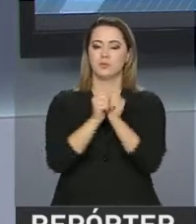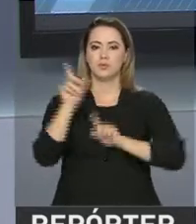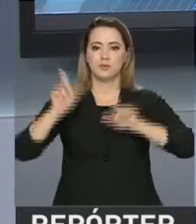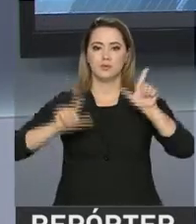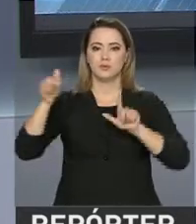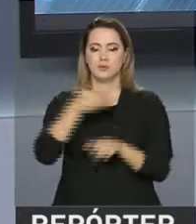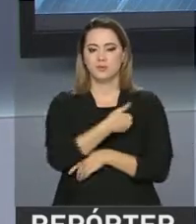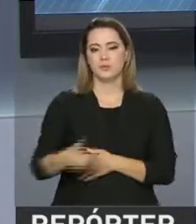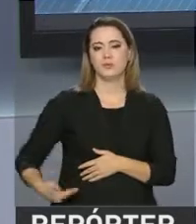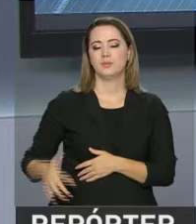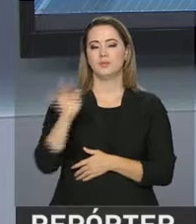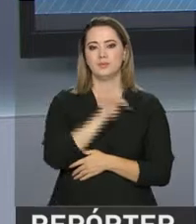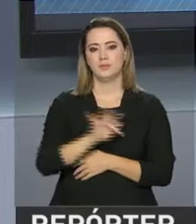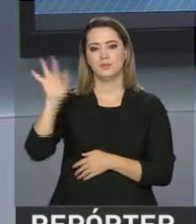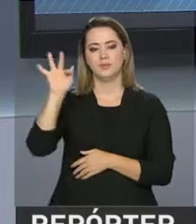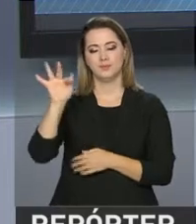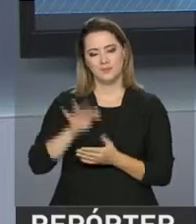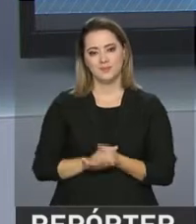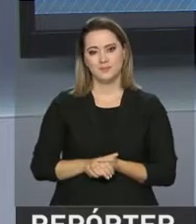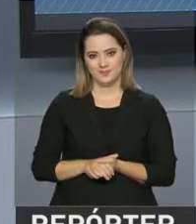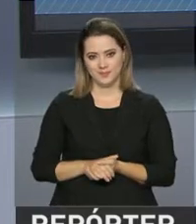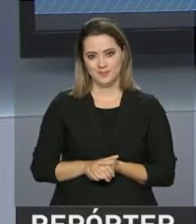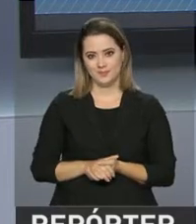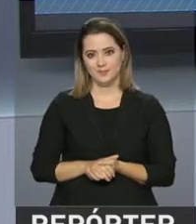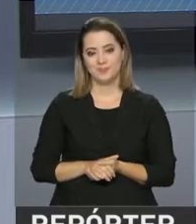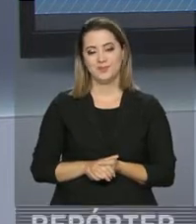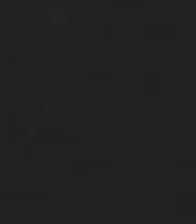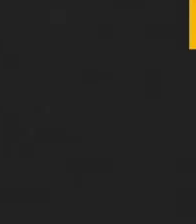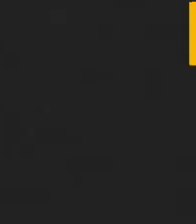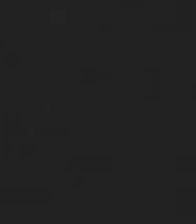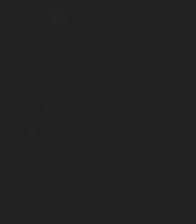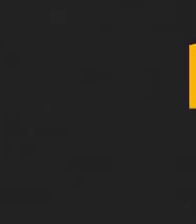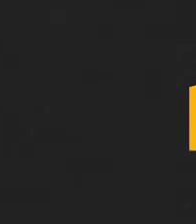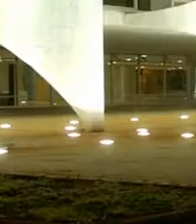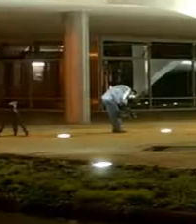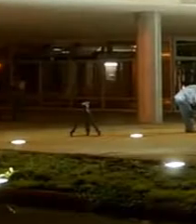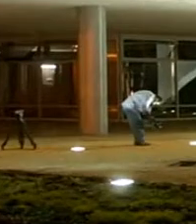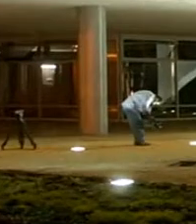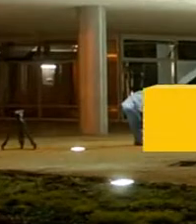continue com a gente aqui na NBR, a TV do Governo Federal.